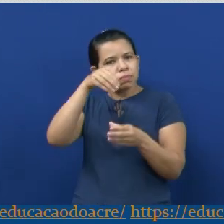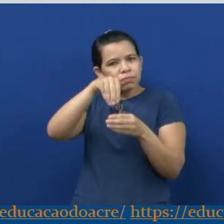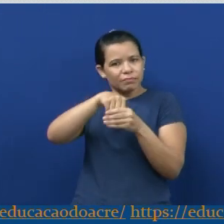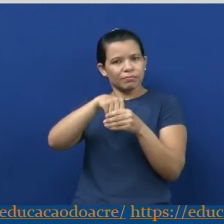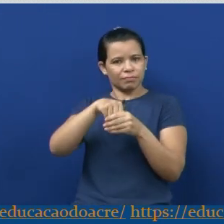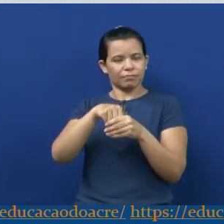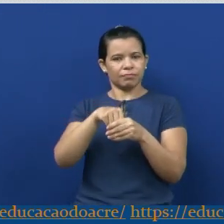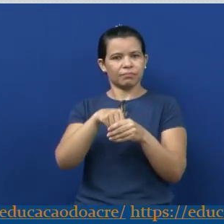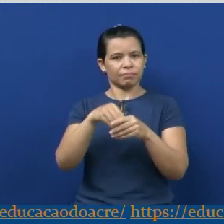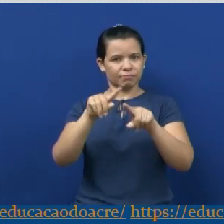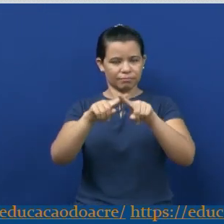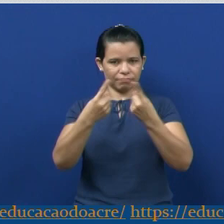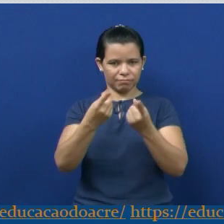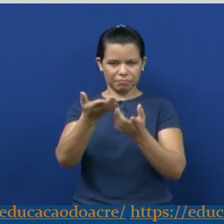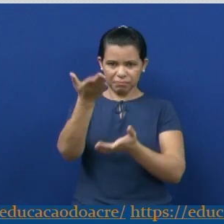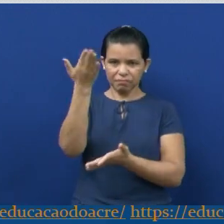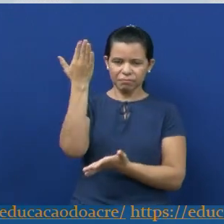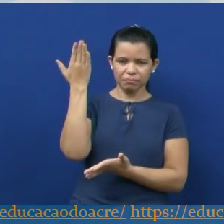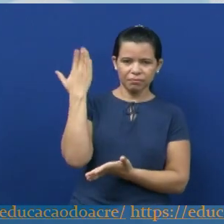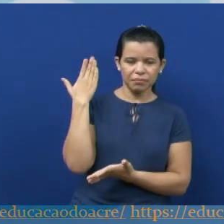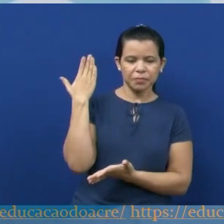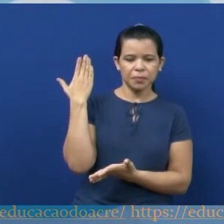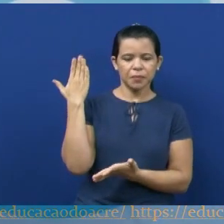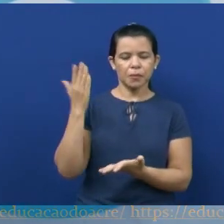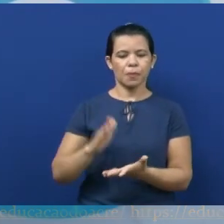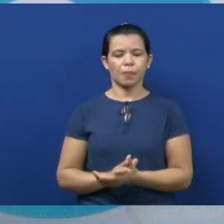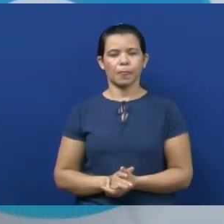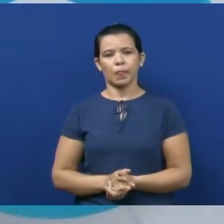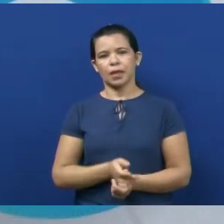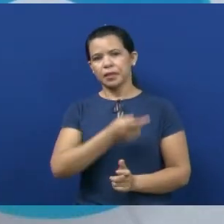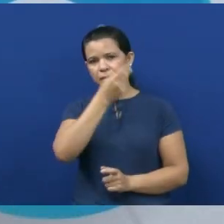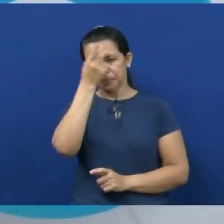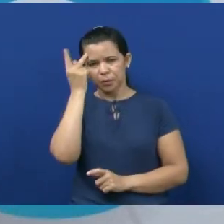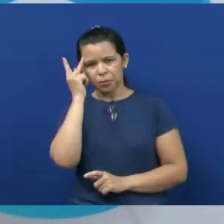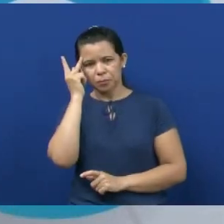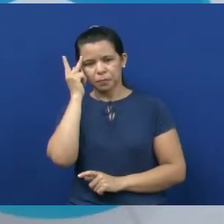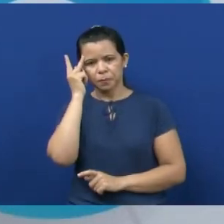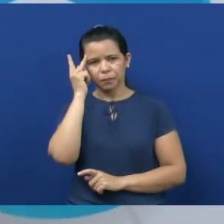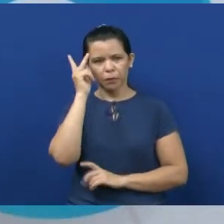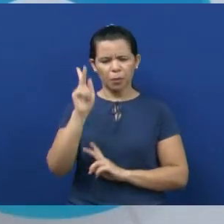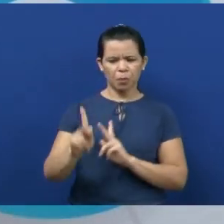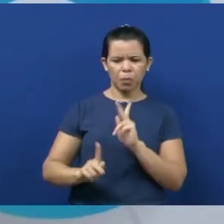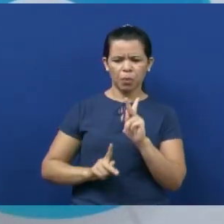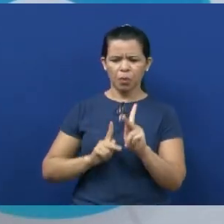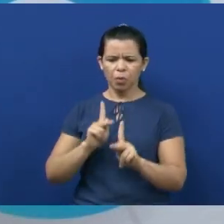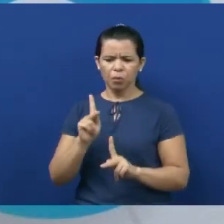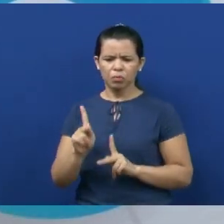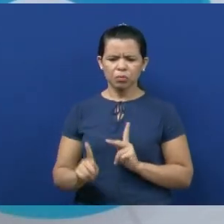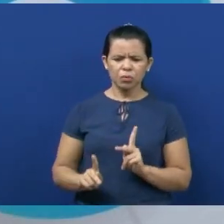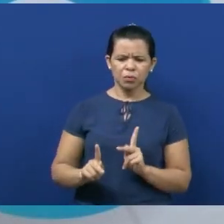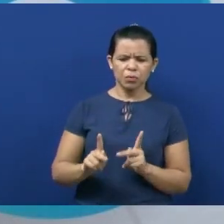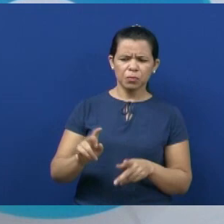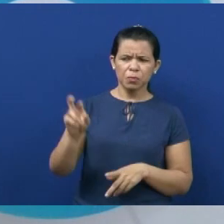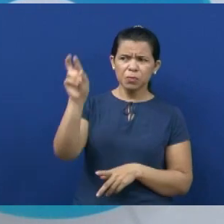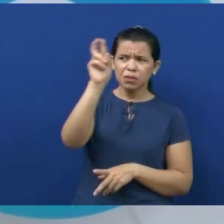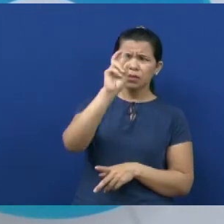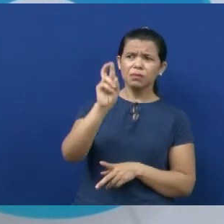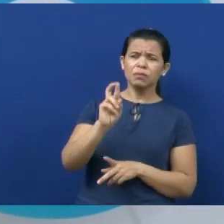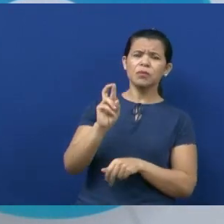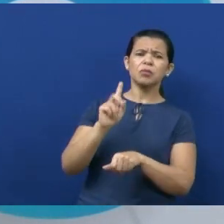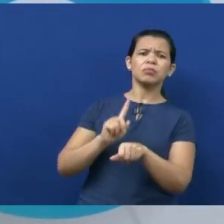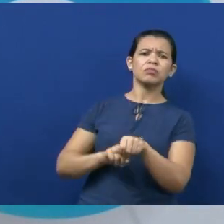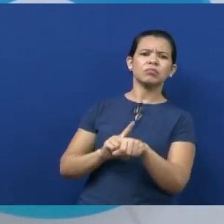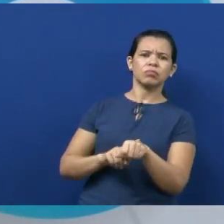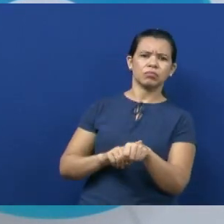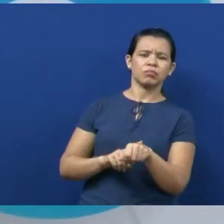Mas, anteriormente, lá no passado, os povos antigos já mediam o tempo, né? Eles utilizavam instrumentos